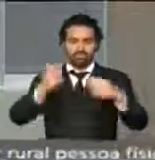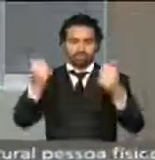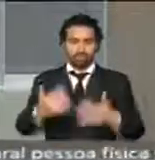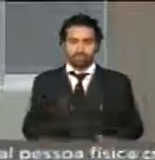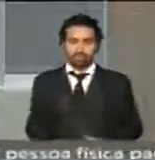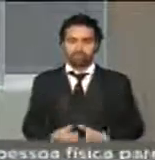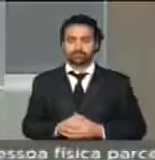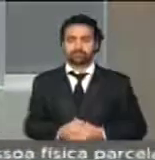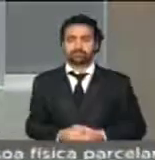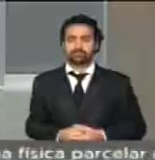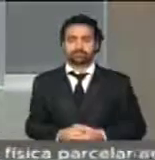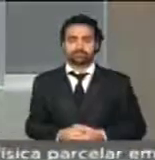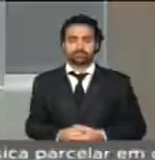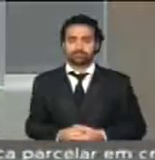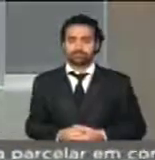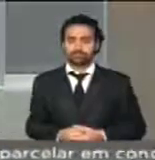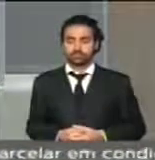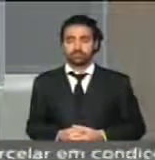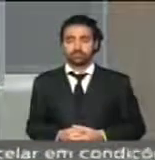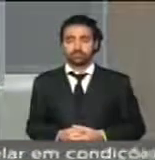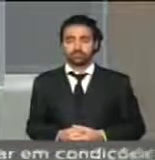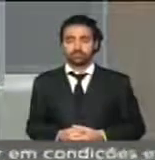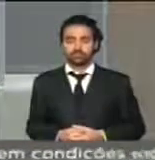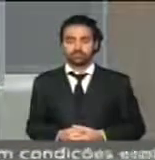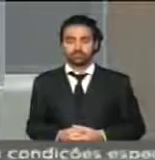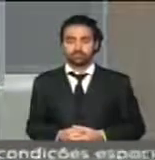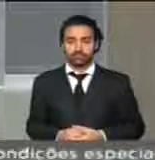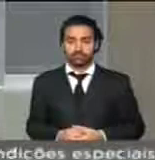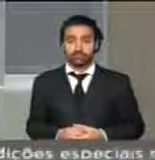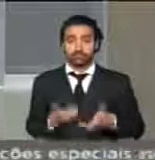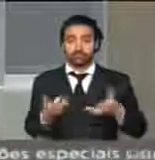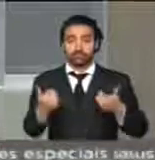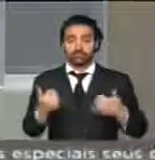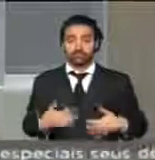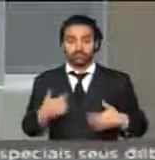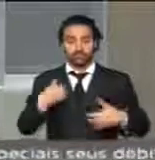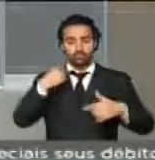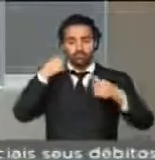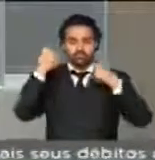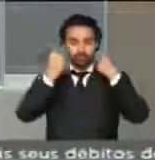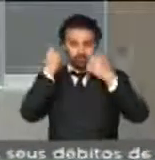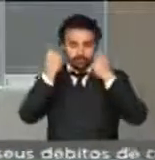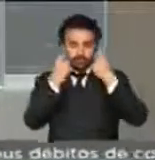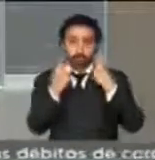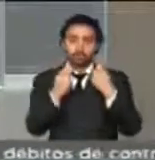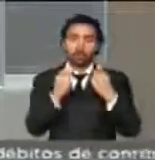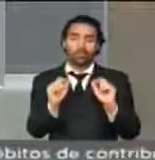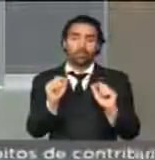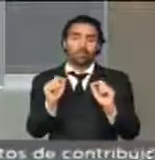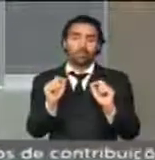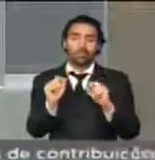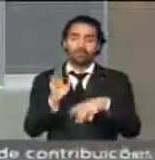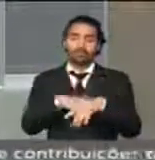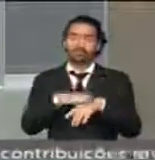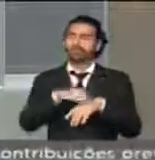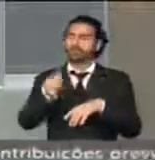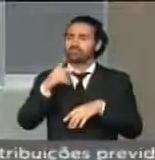explanação e dizer da minha preocupação com uma parte da sua